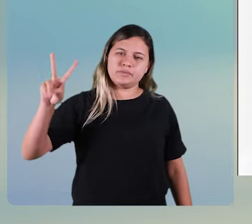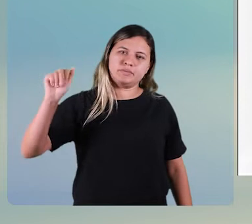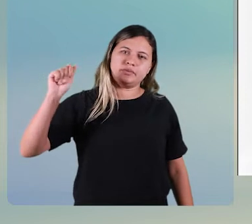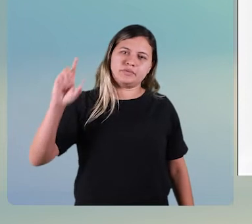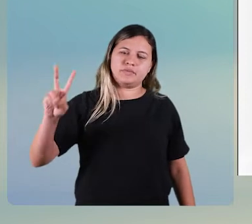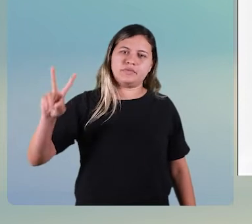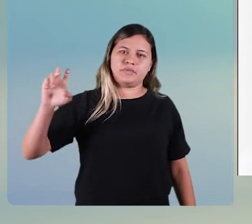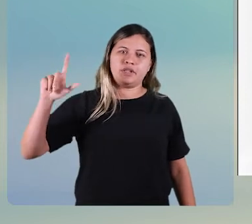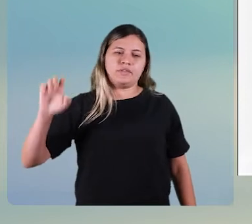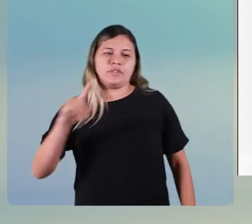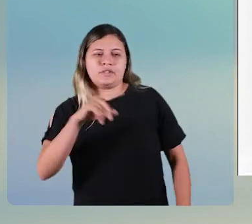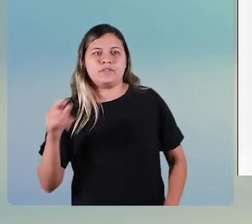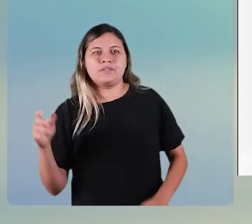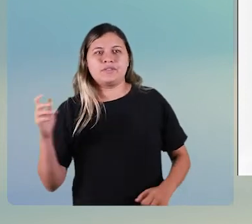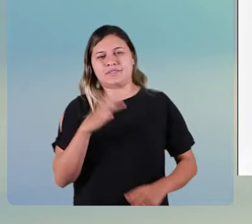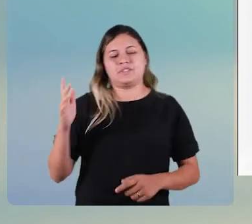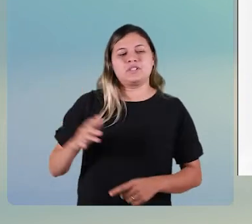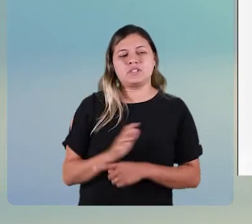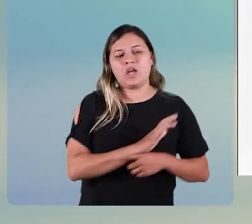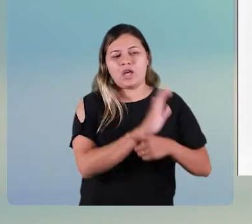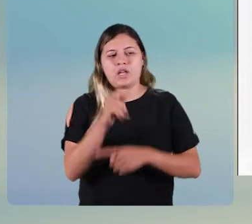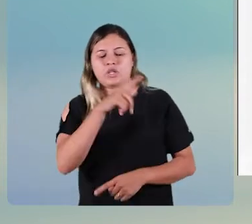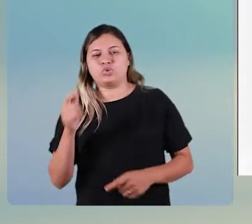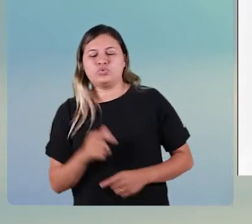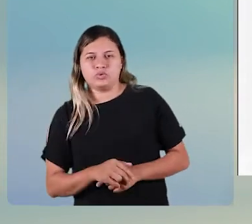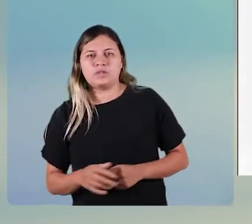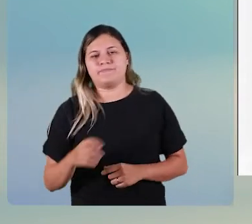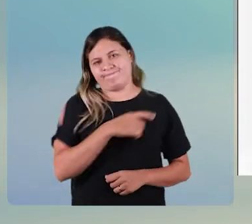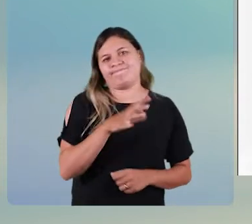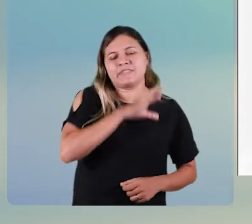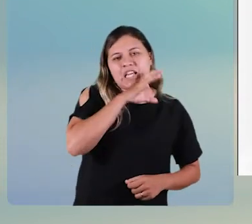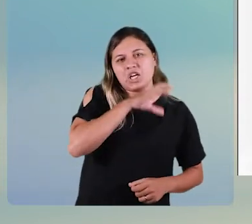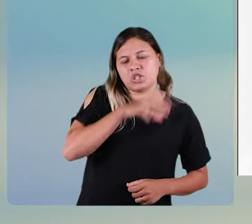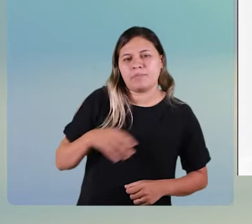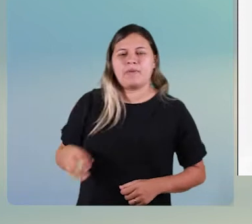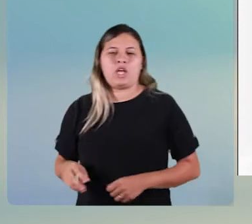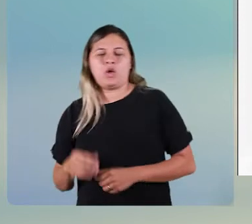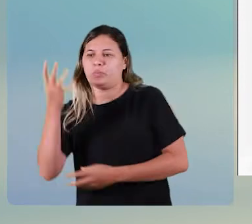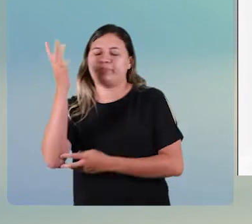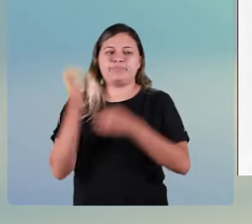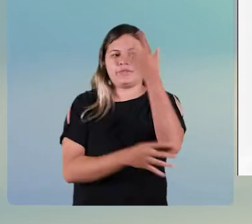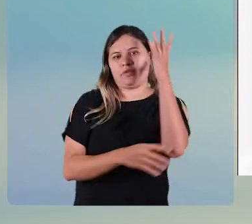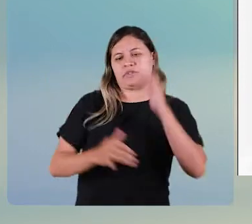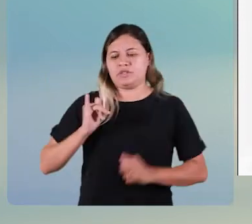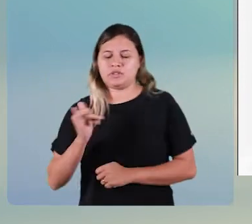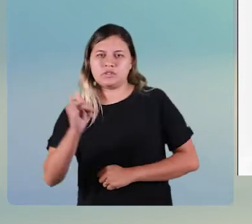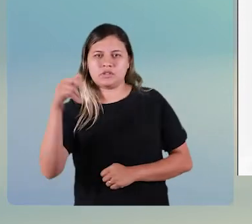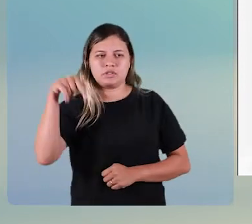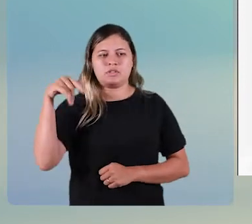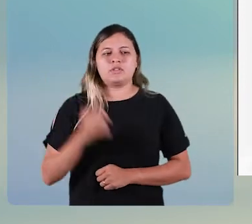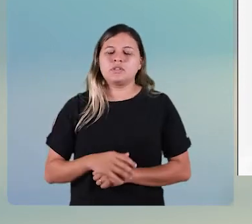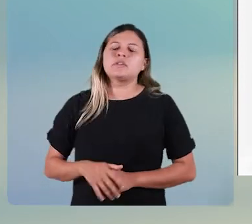pessoal, o que seria biomassa, né? Biomassa é o conjunto de resíduos de origem animal ou vegetal, né? Utilizado na produção de